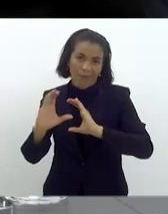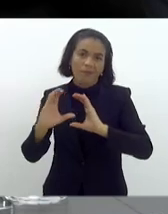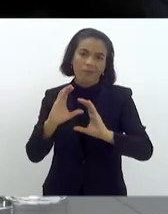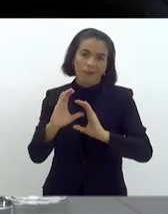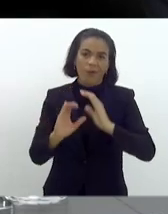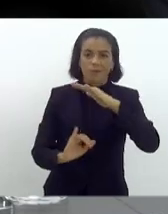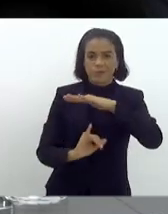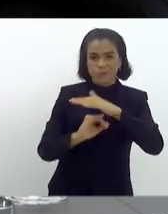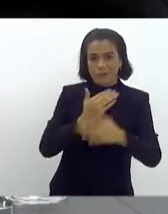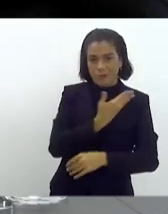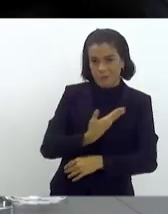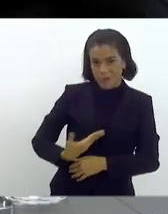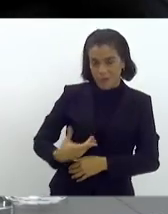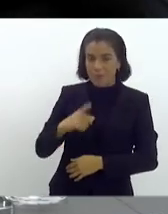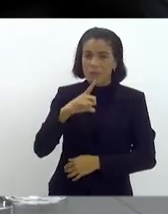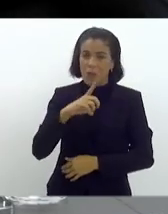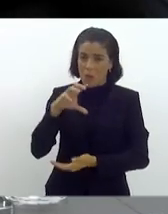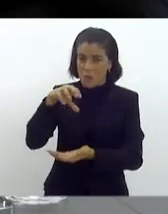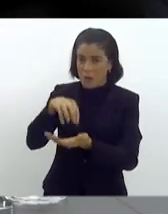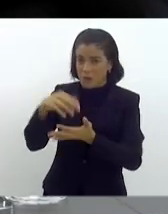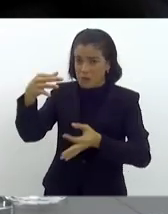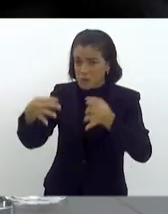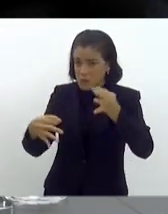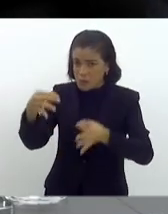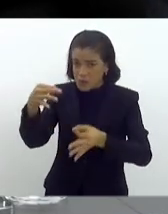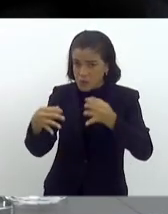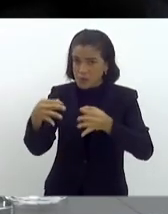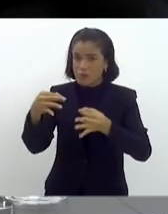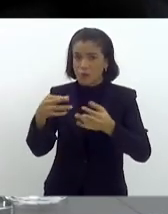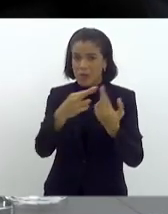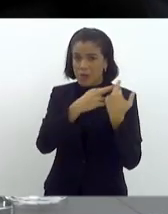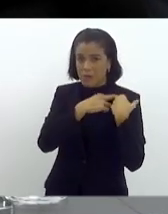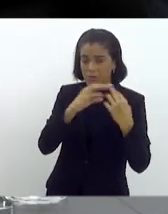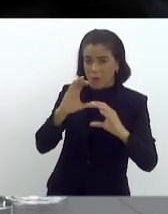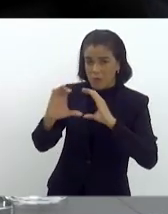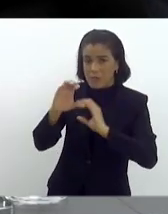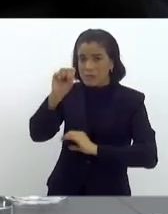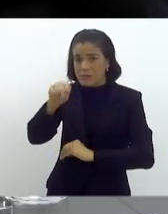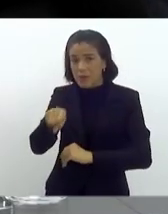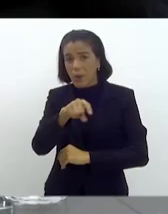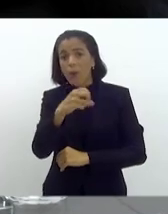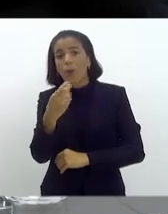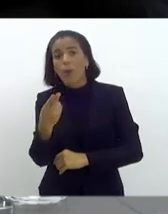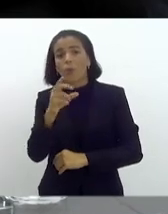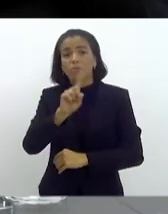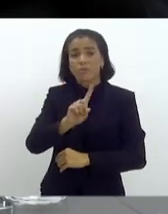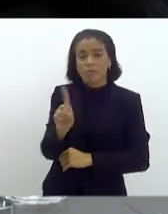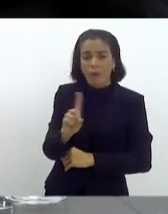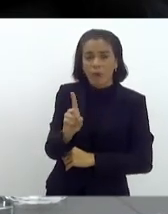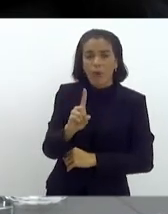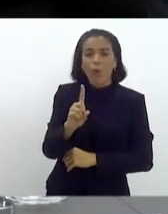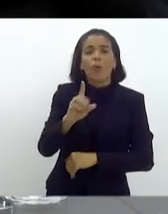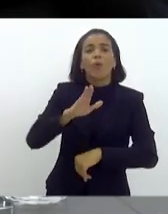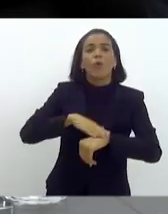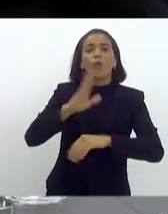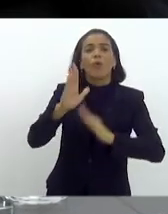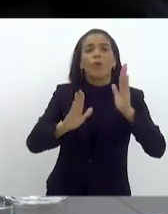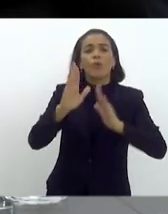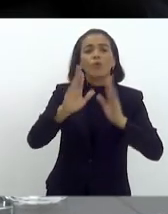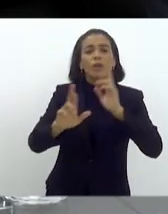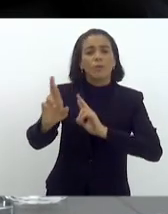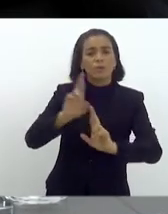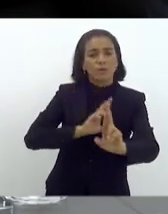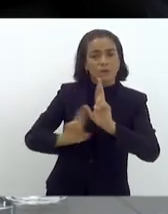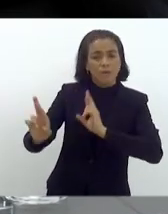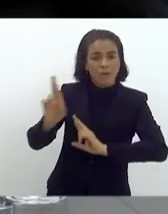estabelecem ali um departamento jurídico para receber as Comunicações ou não é da mesma forma Qual o tempo de resposta qual a prioridade